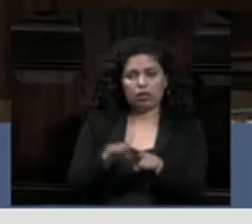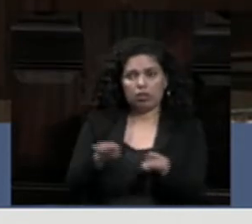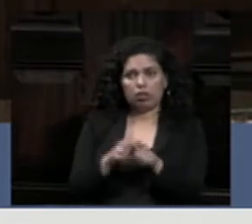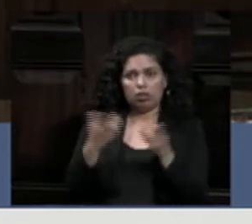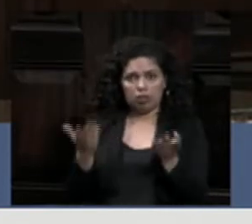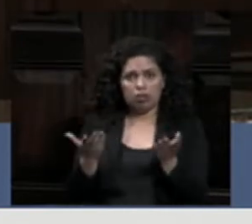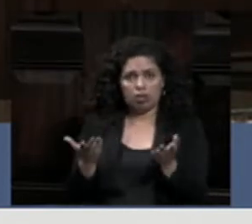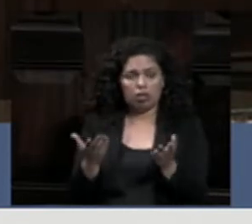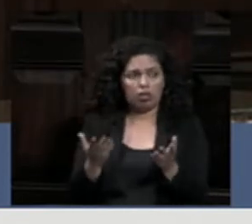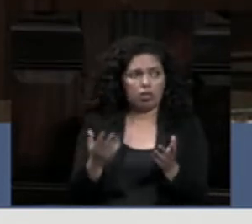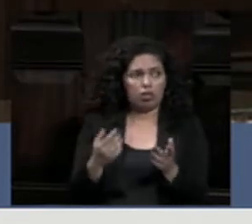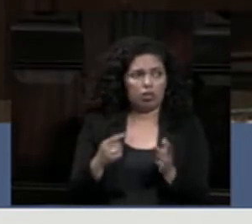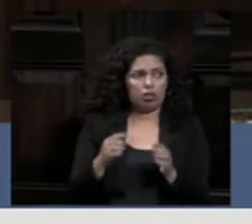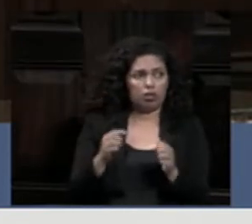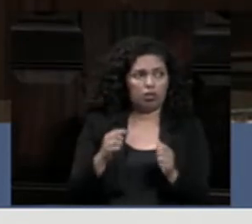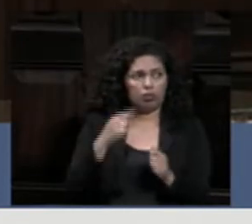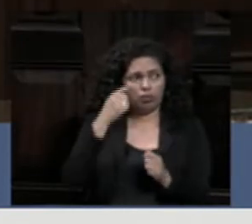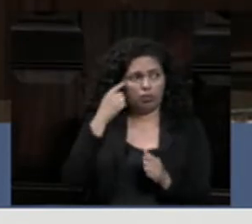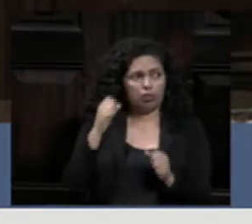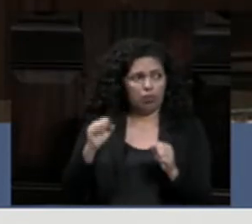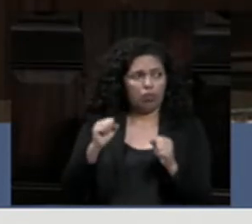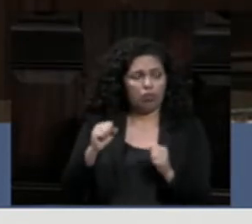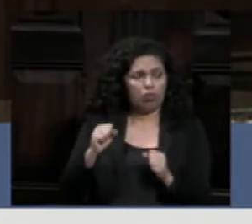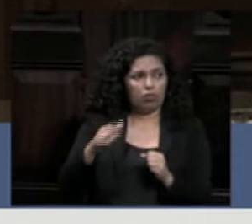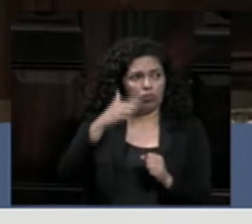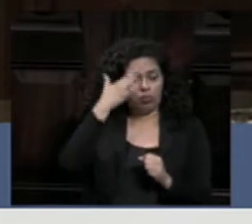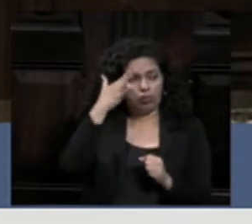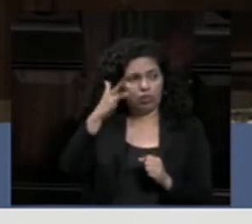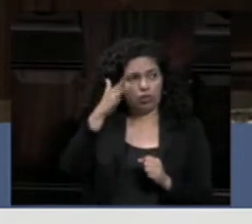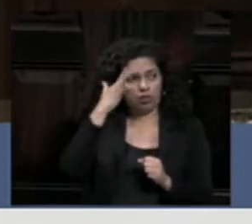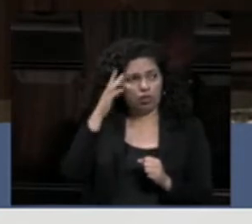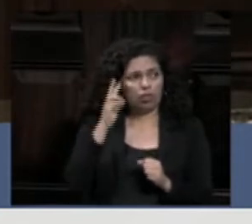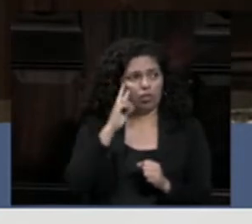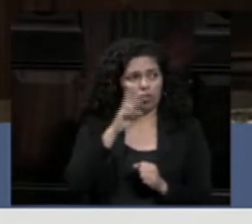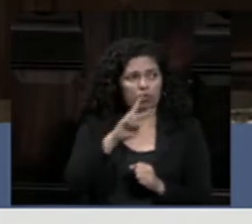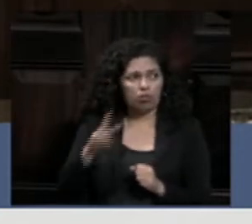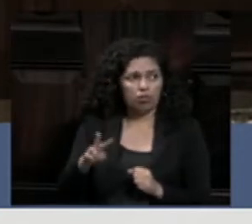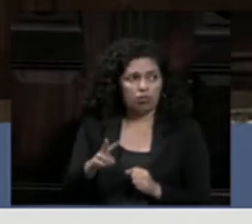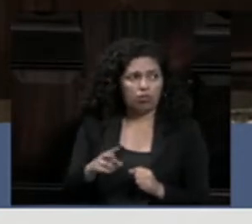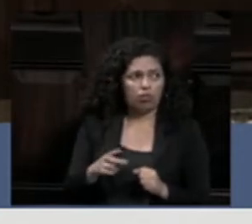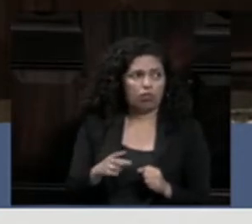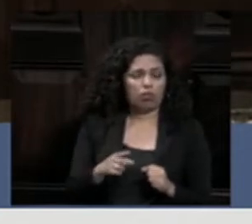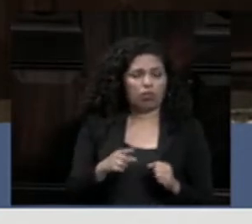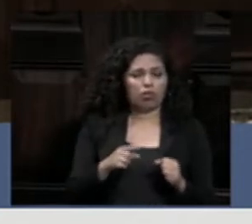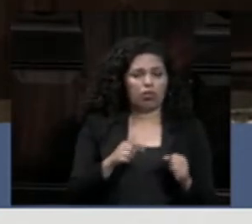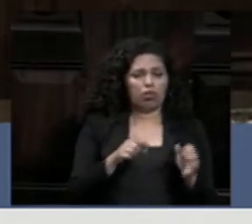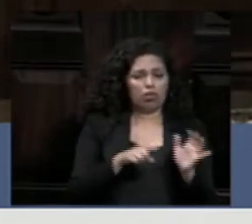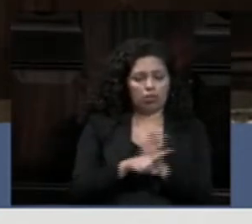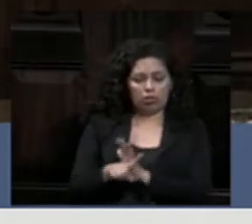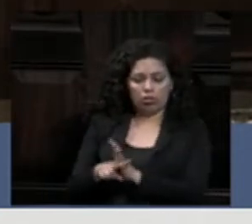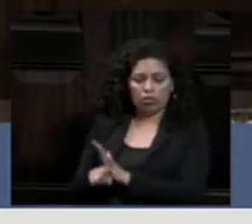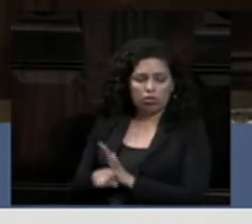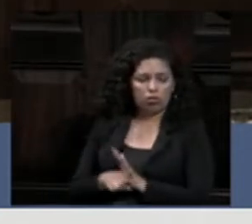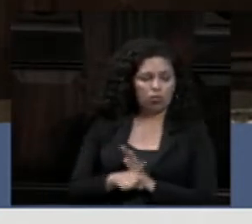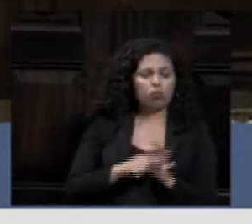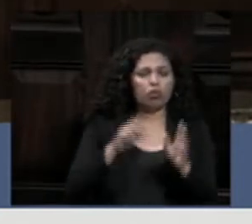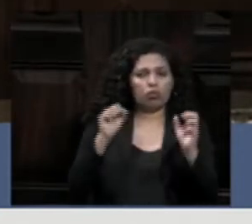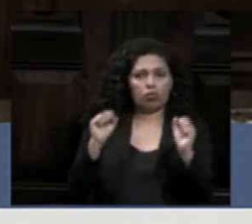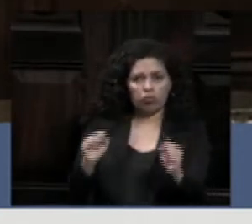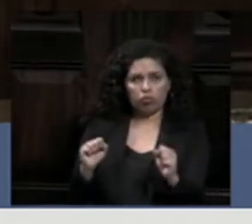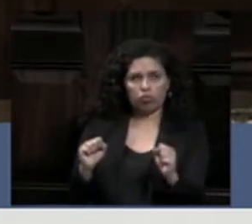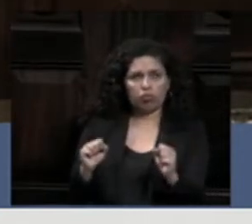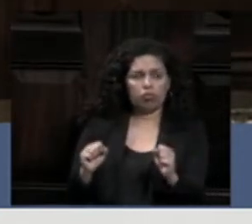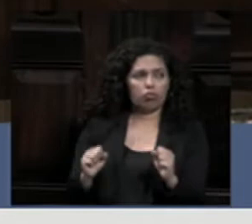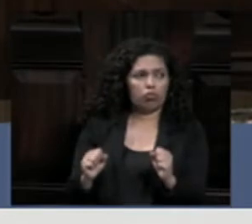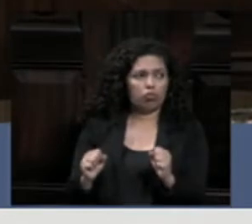Tiririca. Eu acho que poderia haver uma consulta, se as pessoas... Tem várias formas de homenagear.